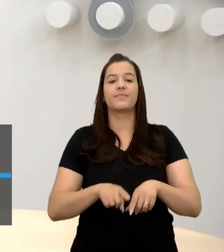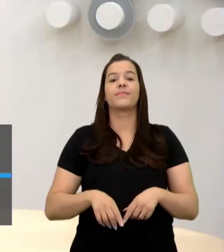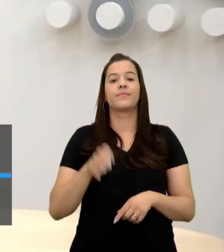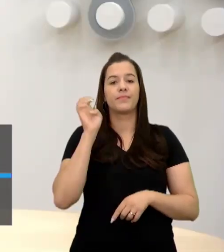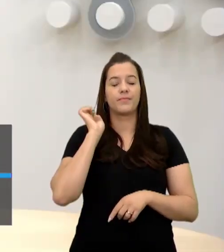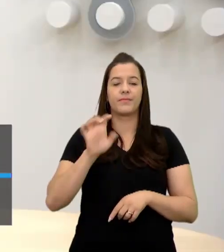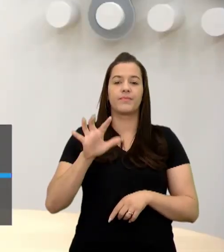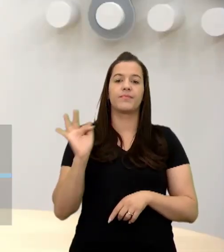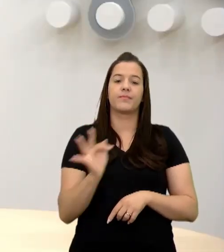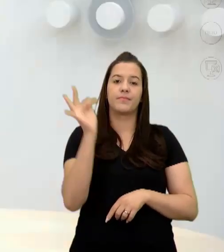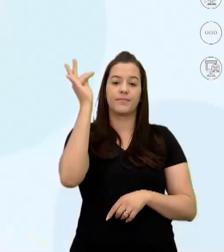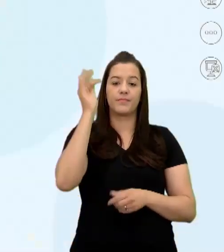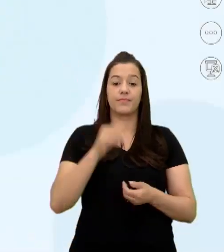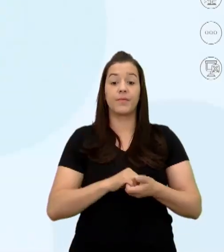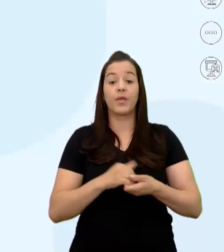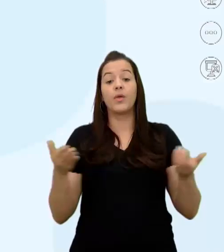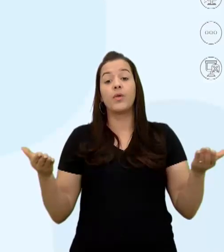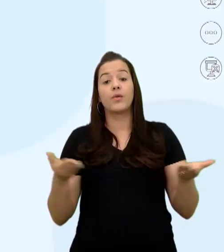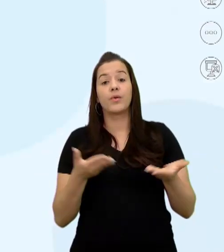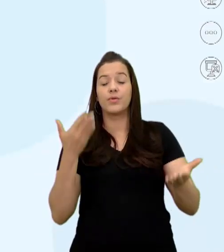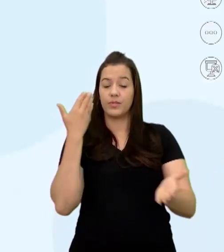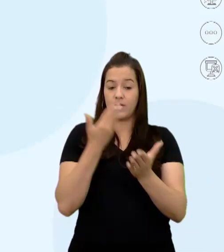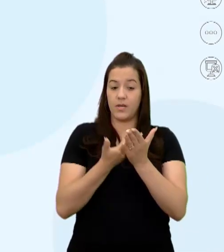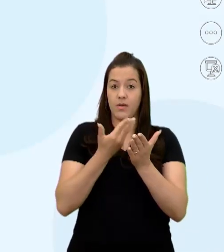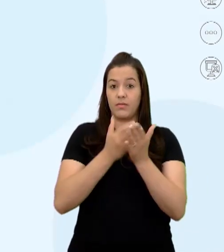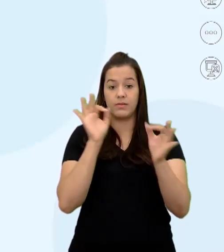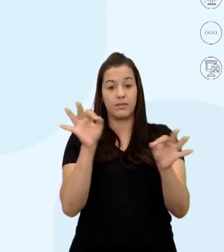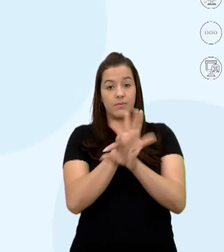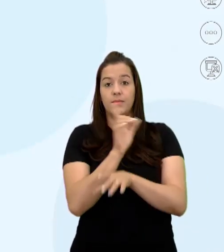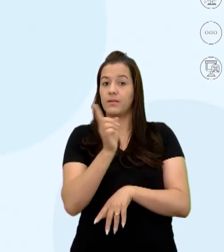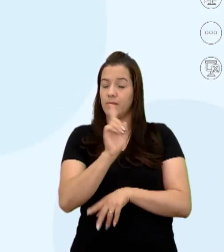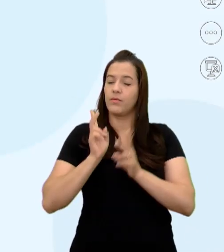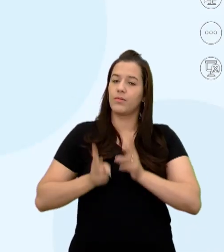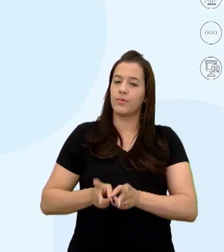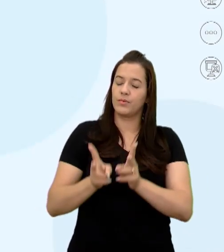Tony, obrigado pela participação. Essa aula não termina, tá? Ela continua. Não, ela aí, continua.